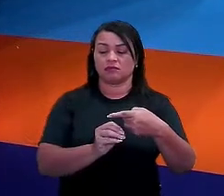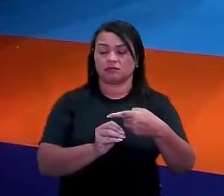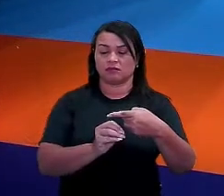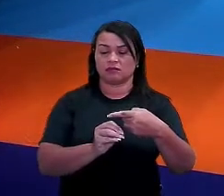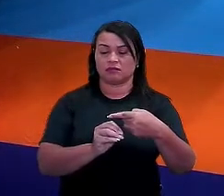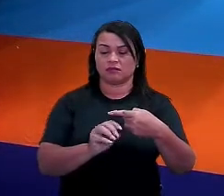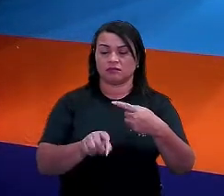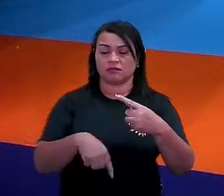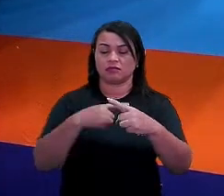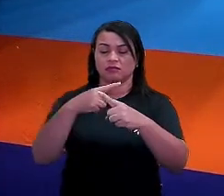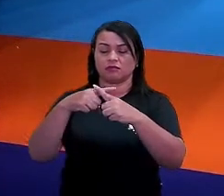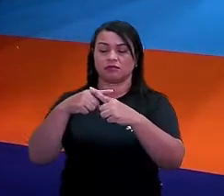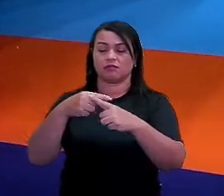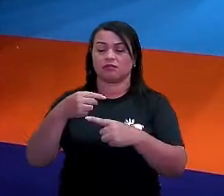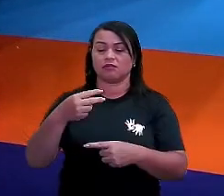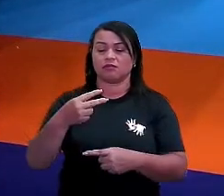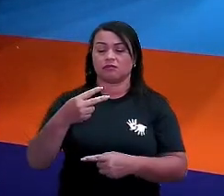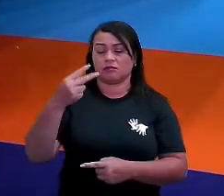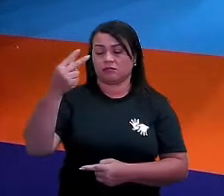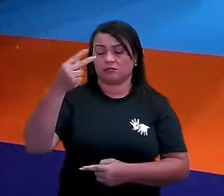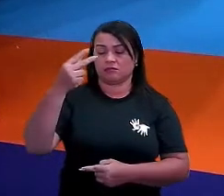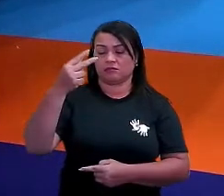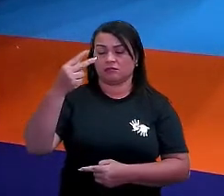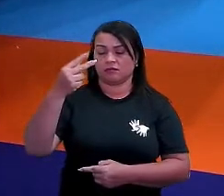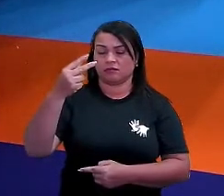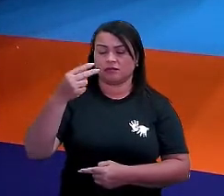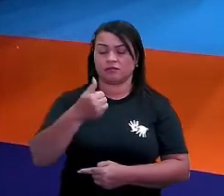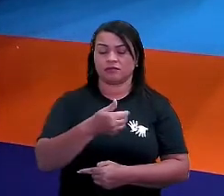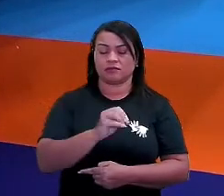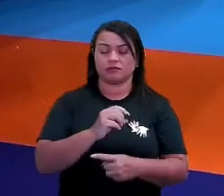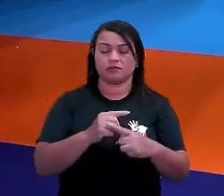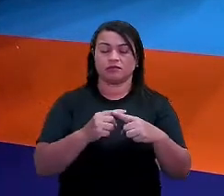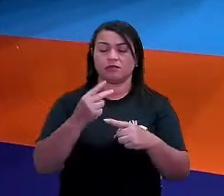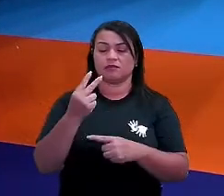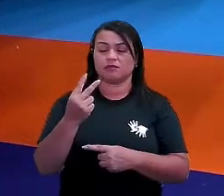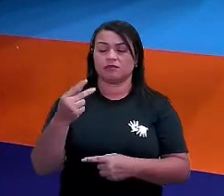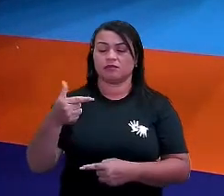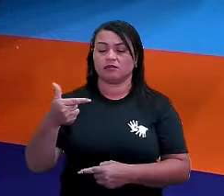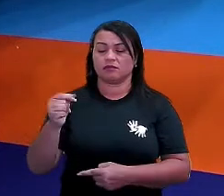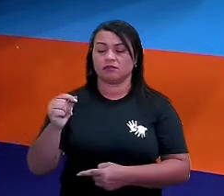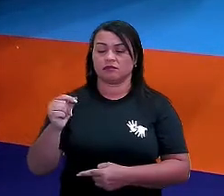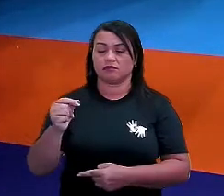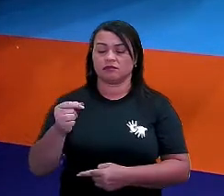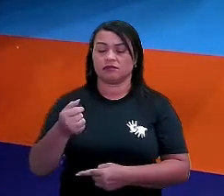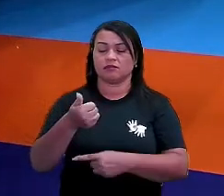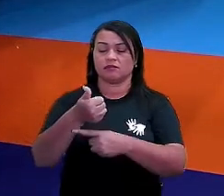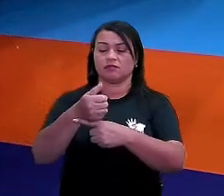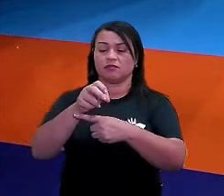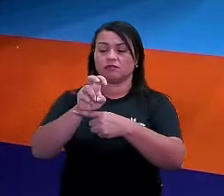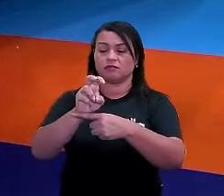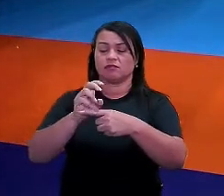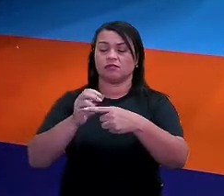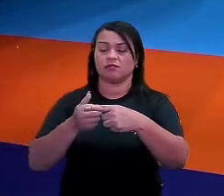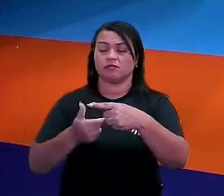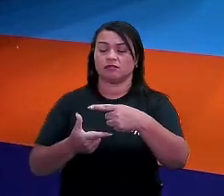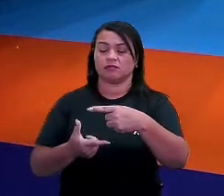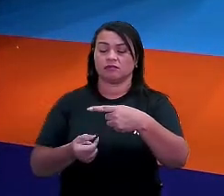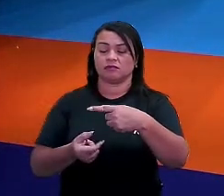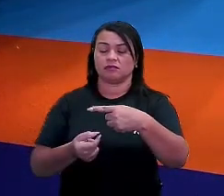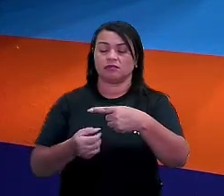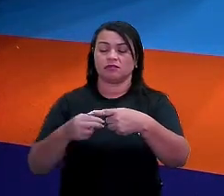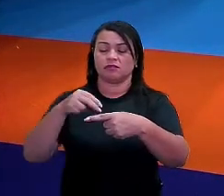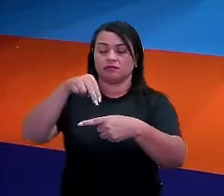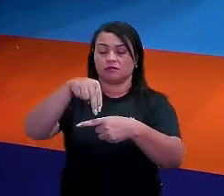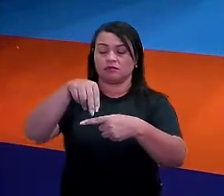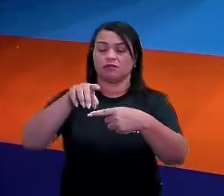dividendo pelo numerador do divisor. 10 vezes 2, 20. Esse será o resultado do denominador